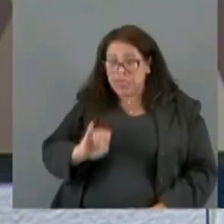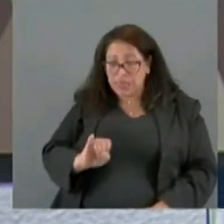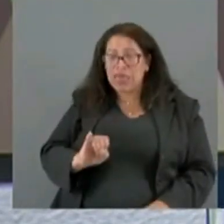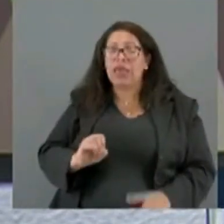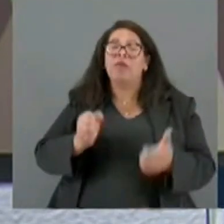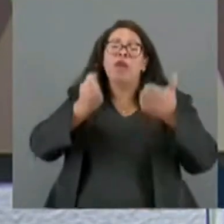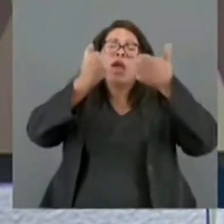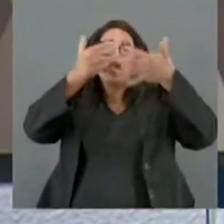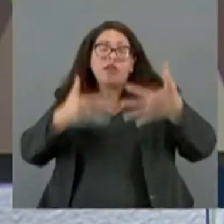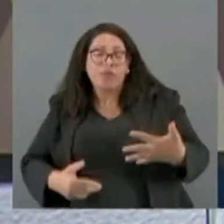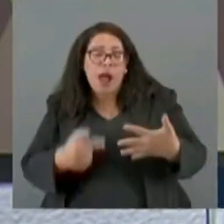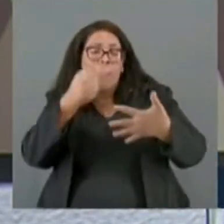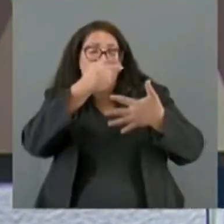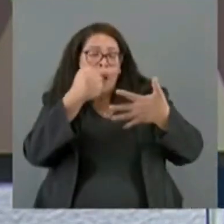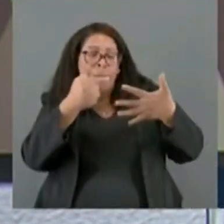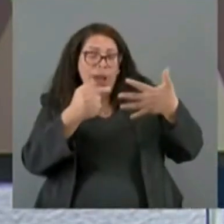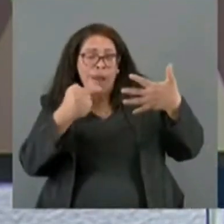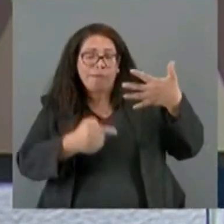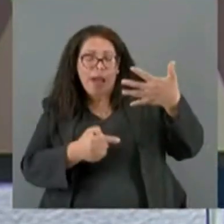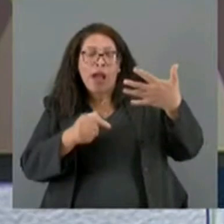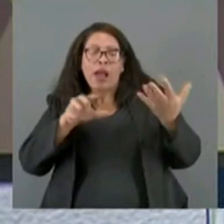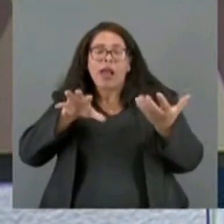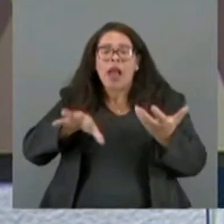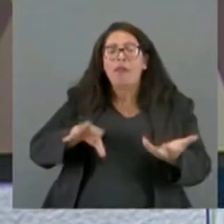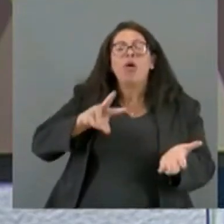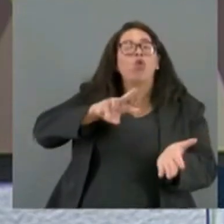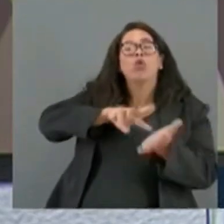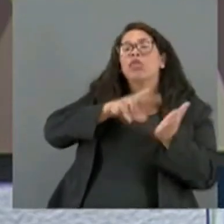exposição de motivo desta casa sobre o